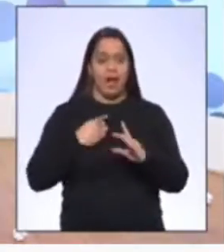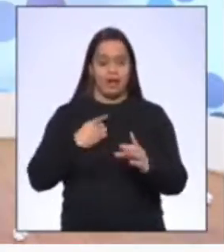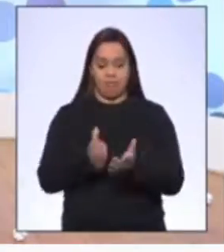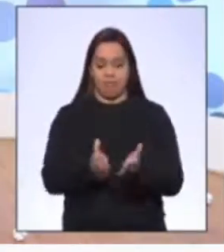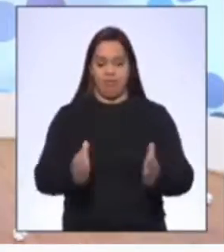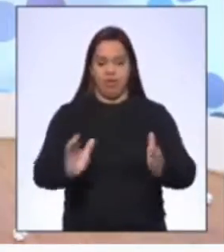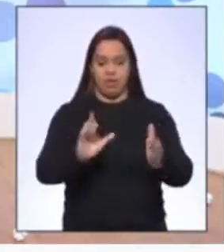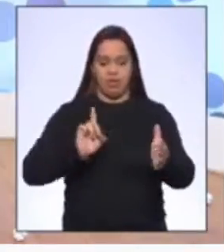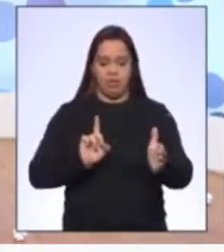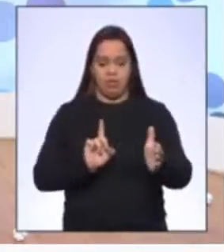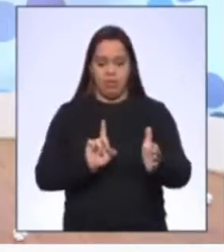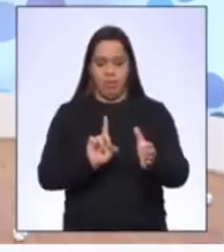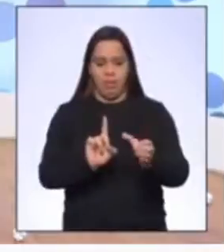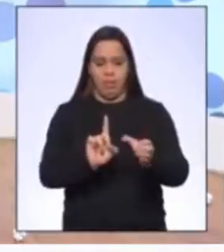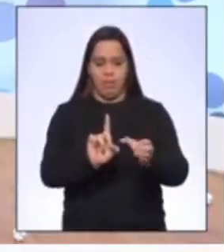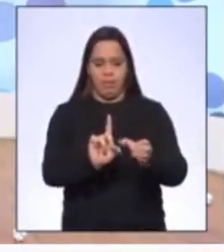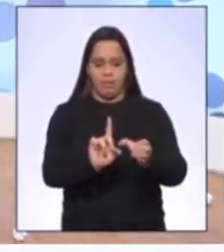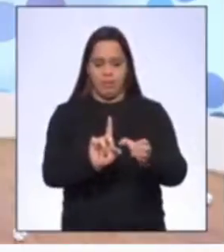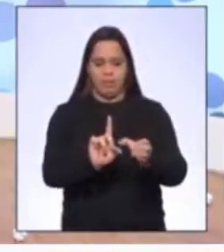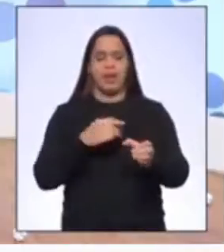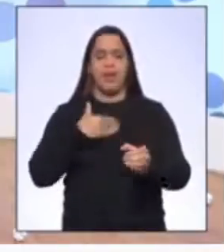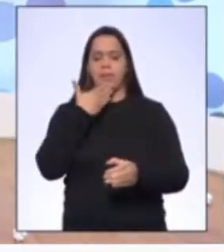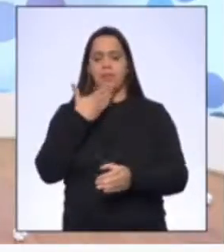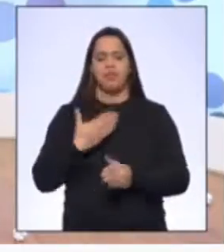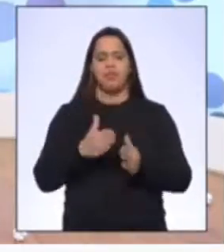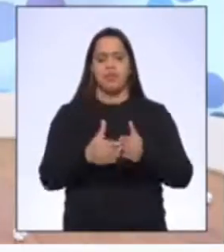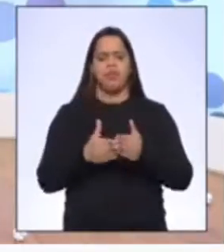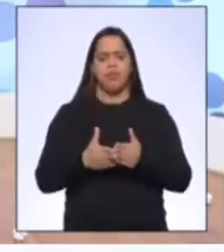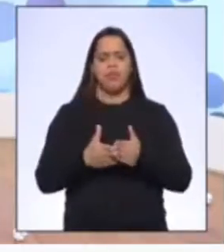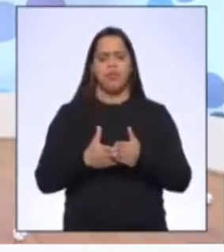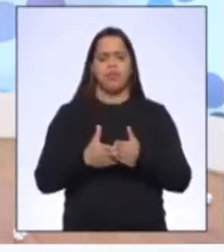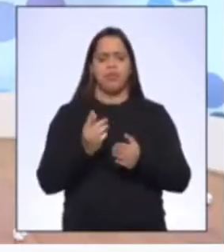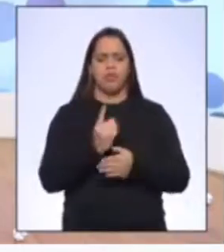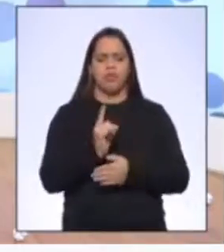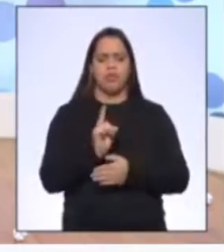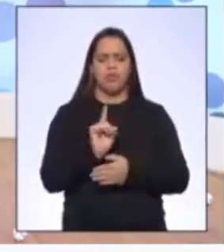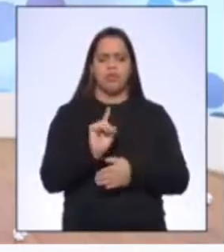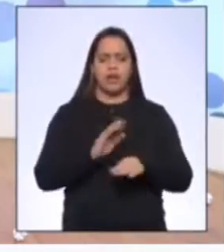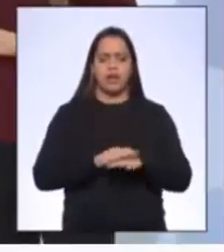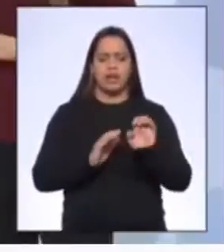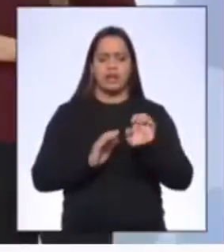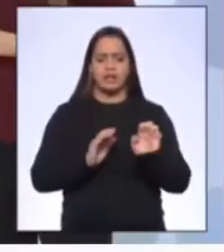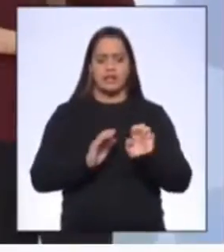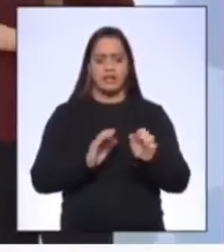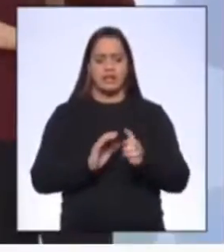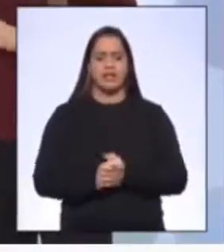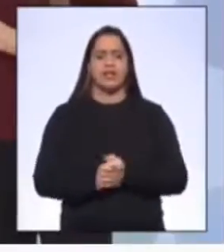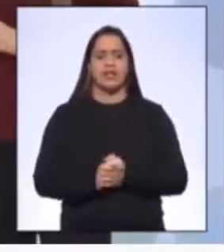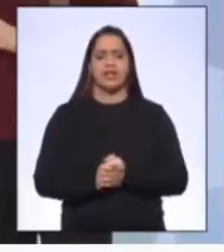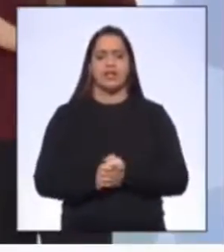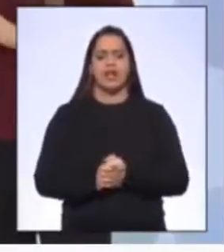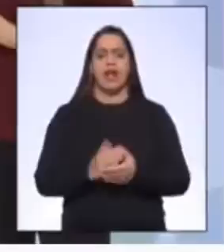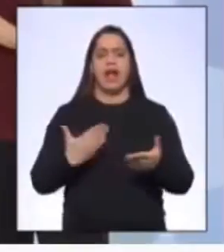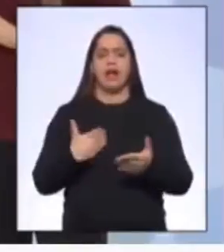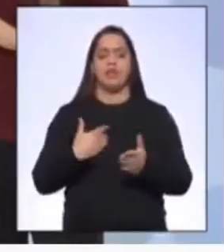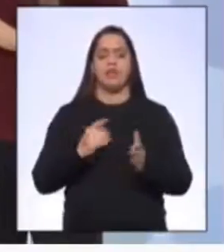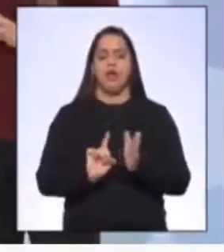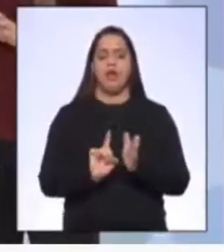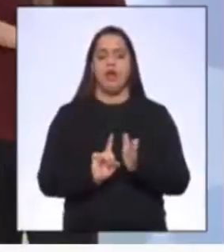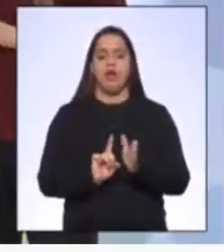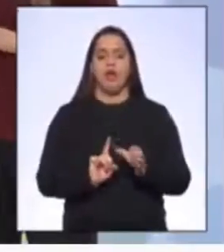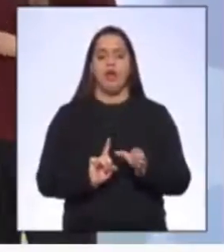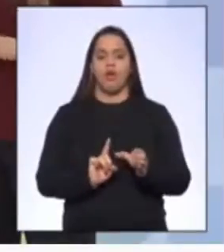tá juliana vira o seu corpo um pouquinho para sua esquerda ok juliana siga